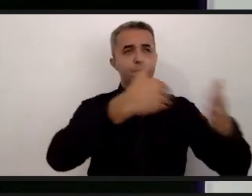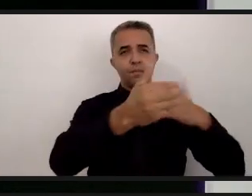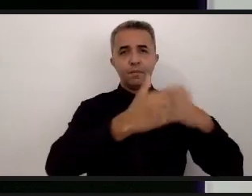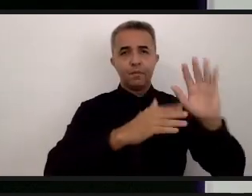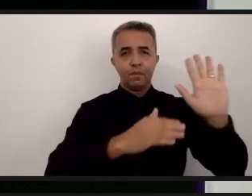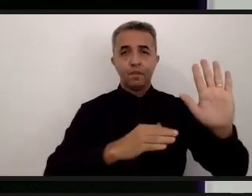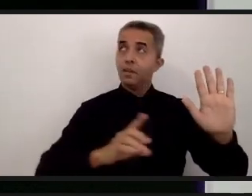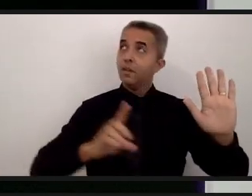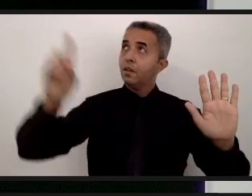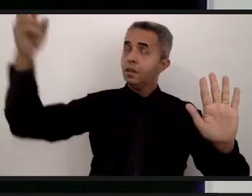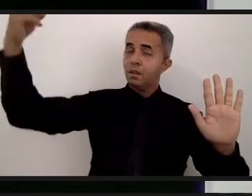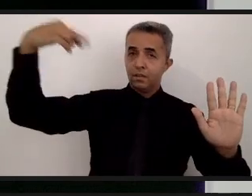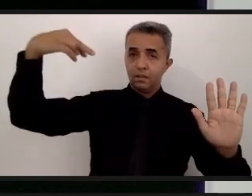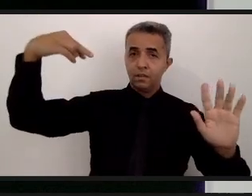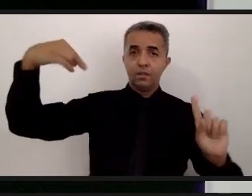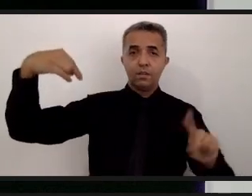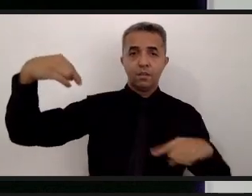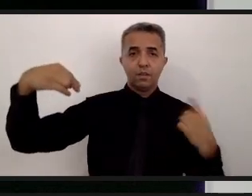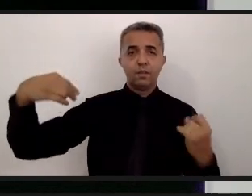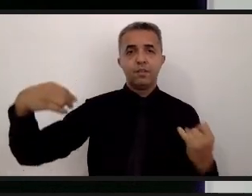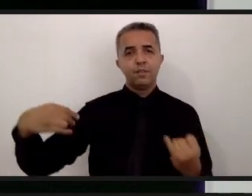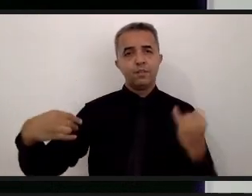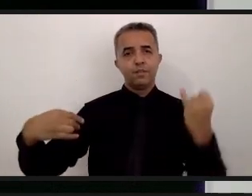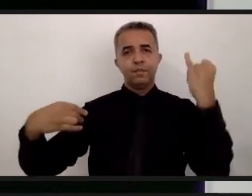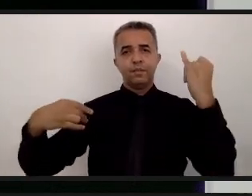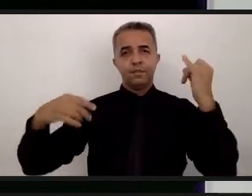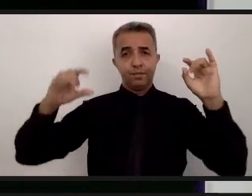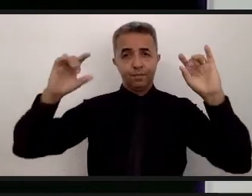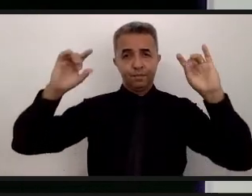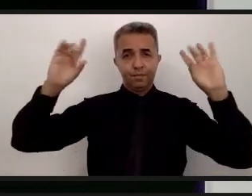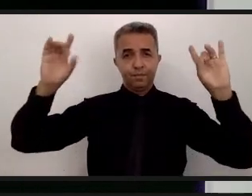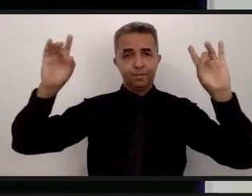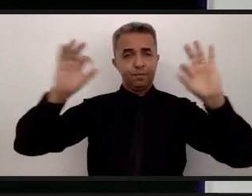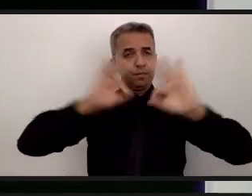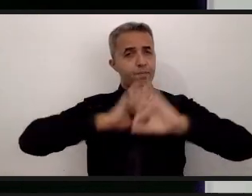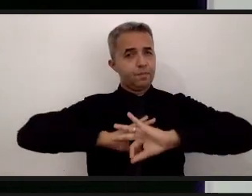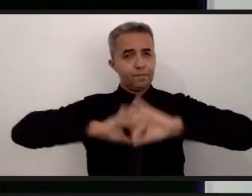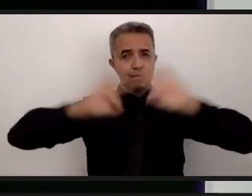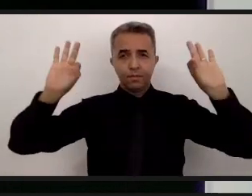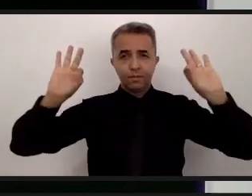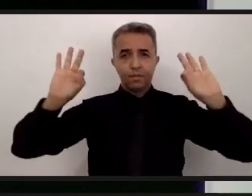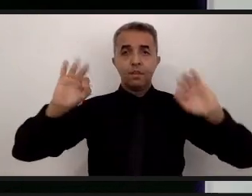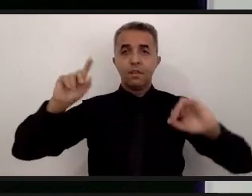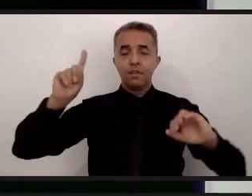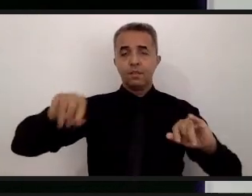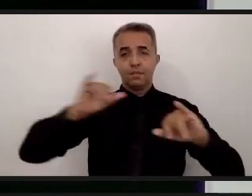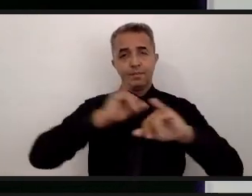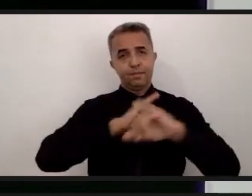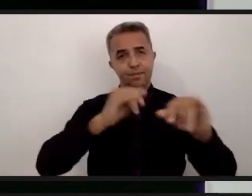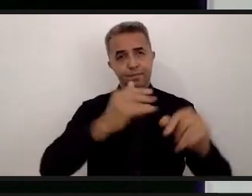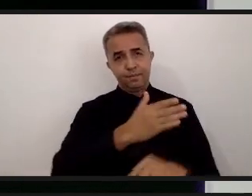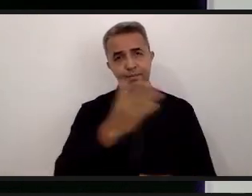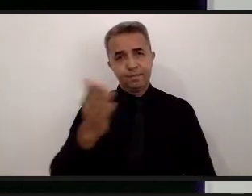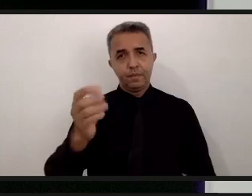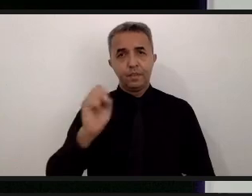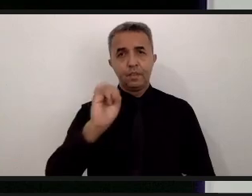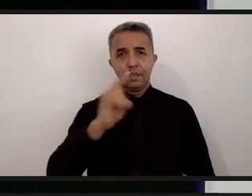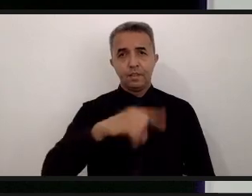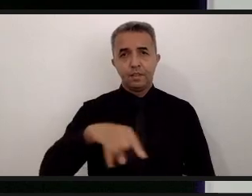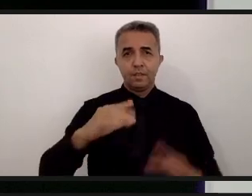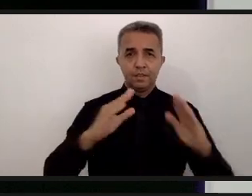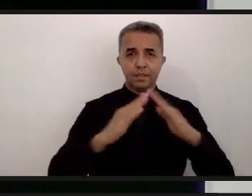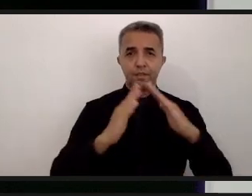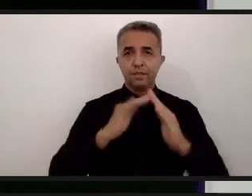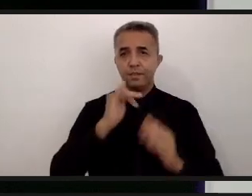importantes, especiais, maravilhosas. E é essa a mensagem que eu quero deixar para vocês. Quando vocês estiverem tristes em casa,